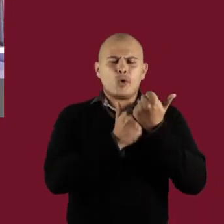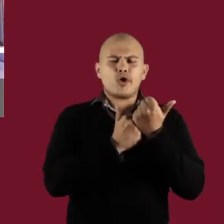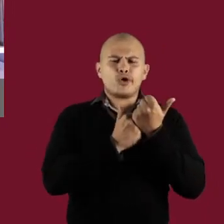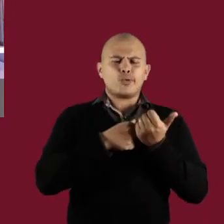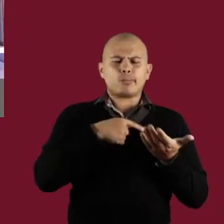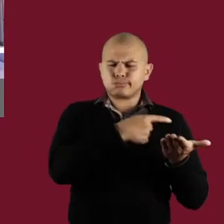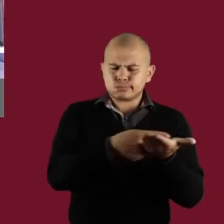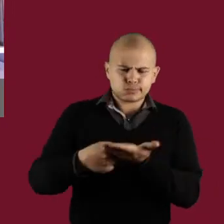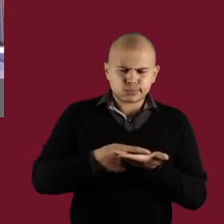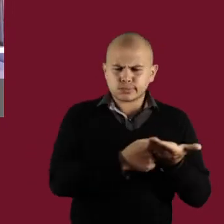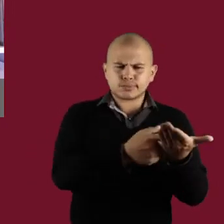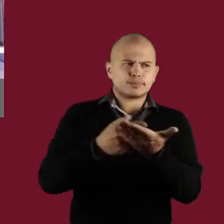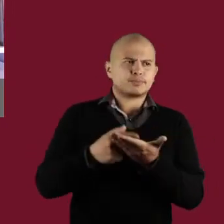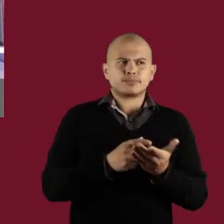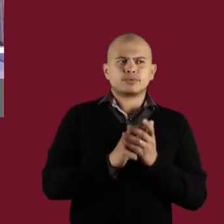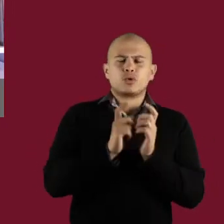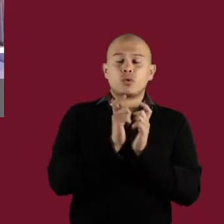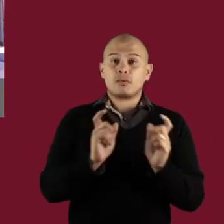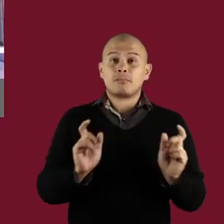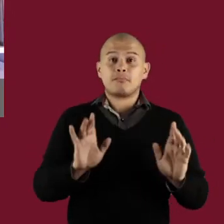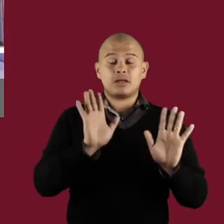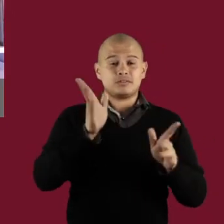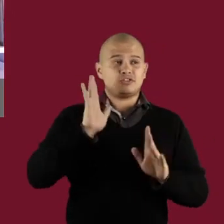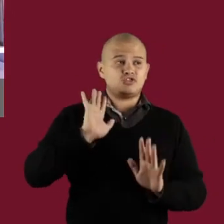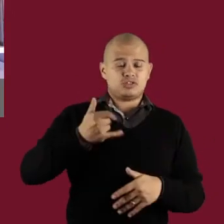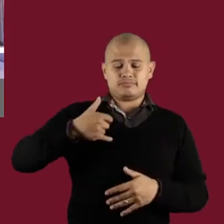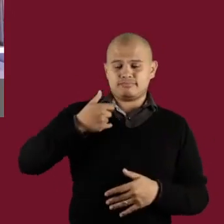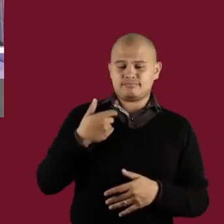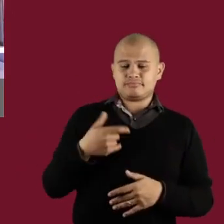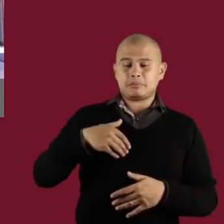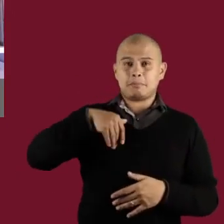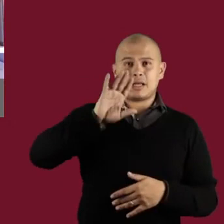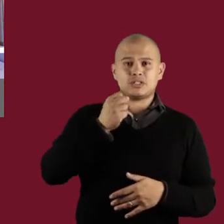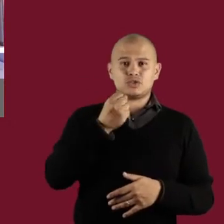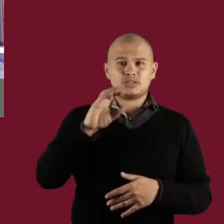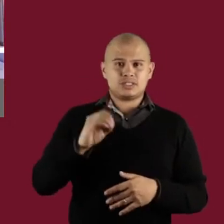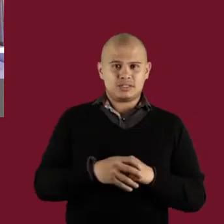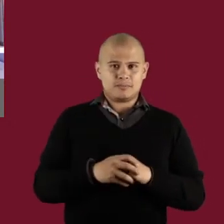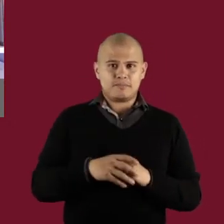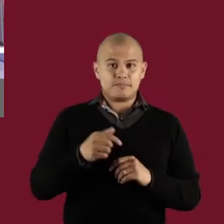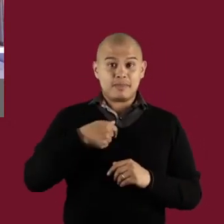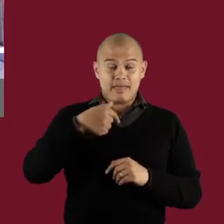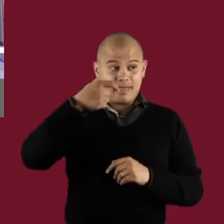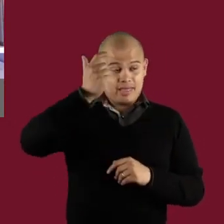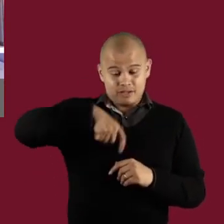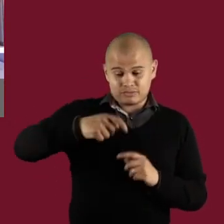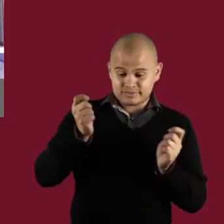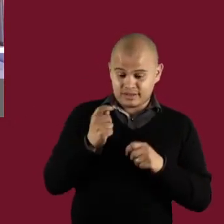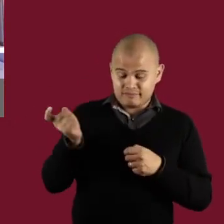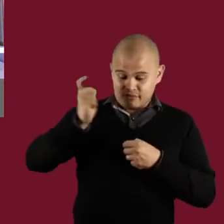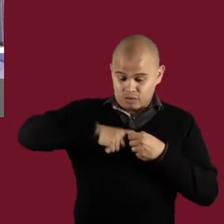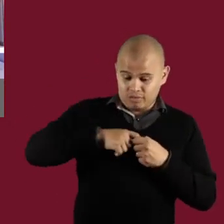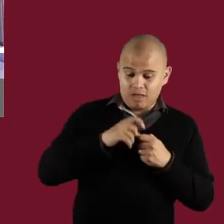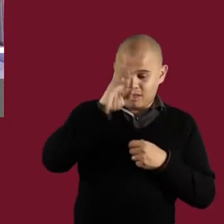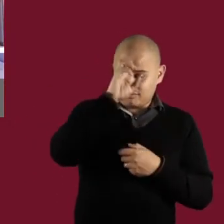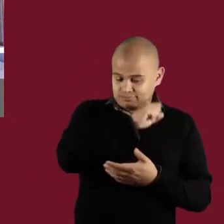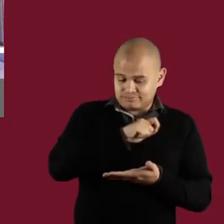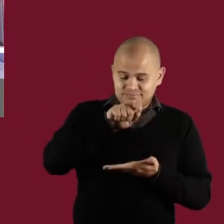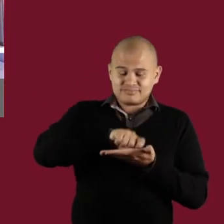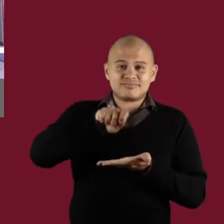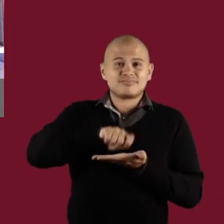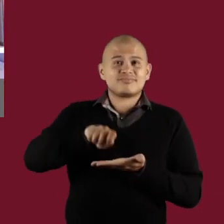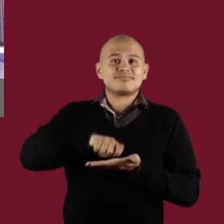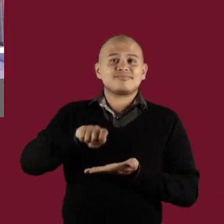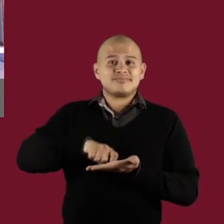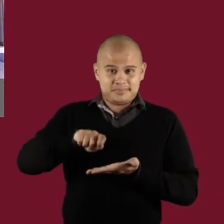portanto, já tinha mais de 80 anos. Eu não posso voltar a aprender a escrever, não é verdade? Então, este espírito